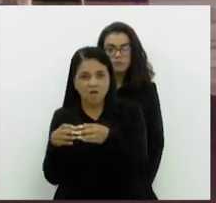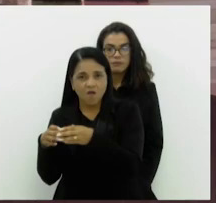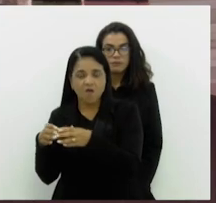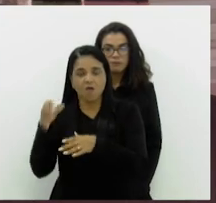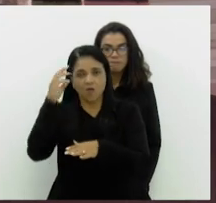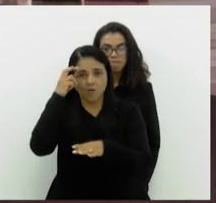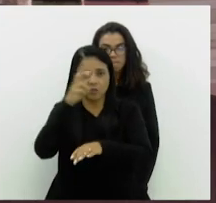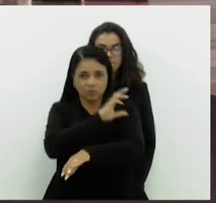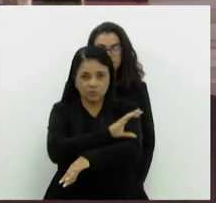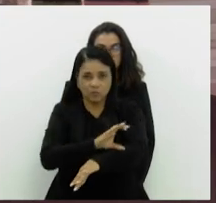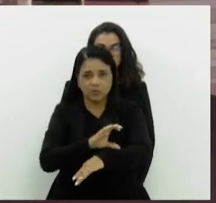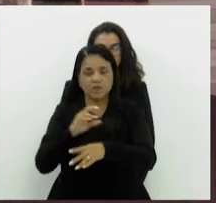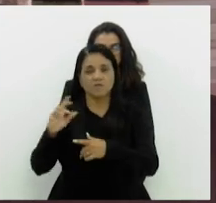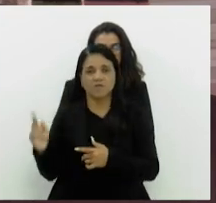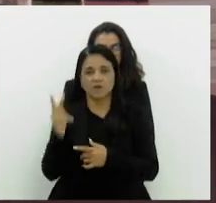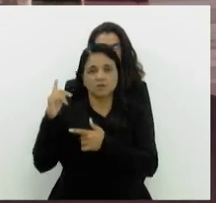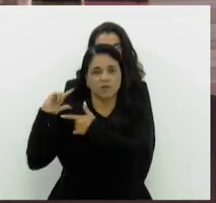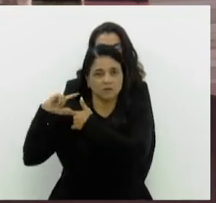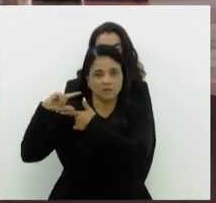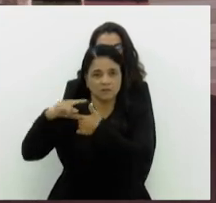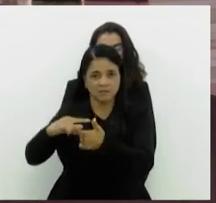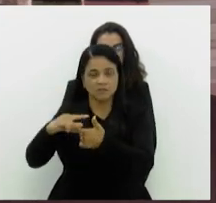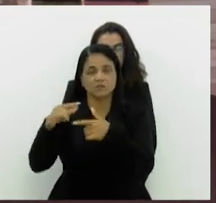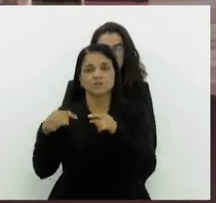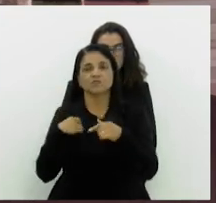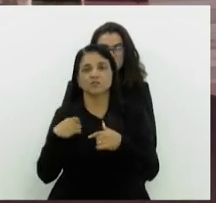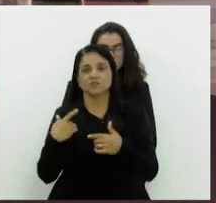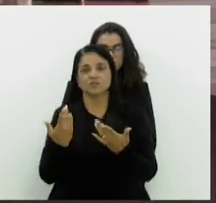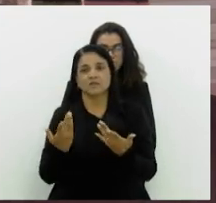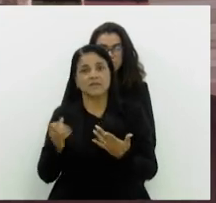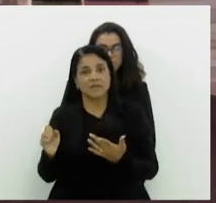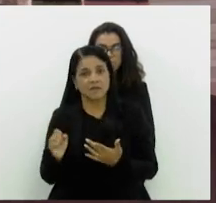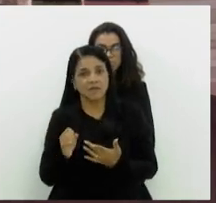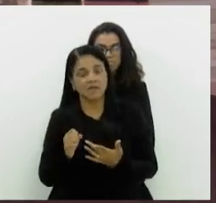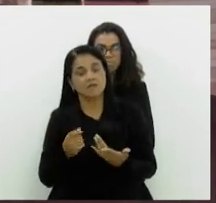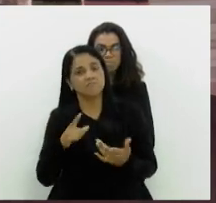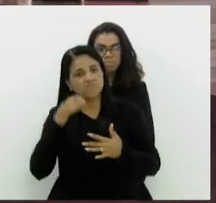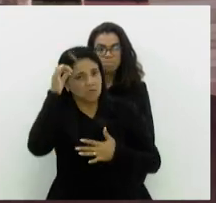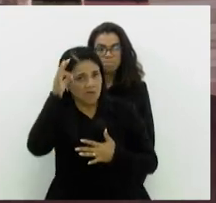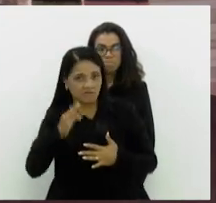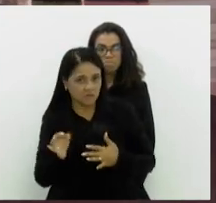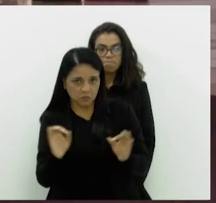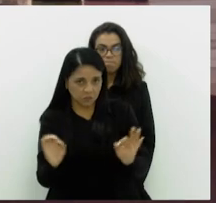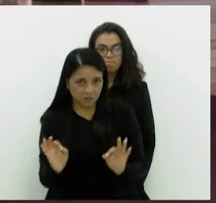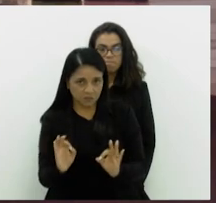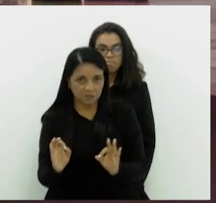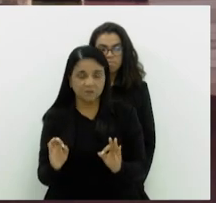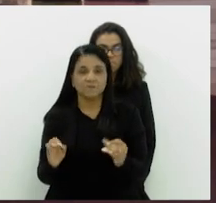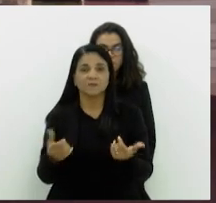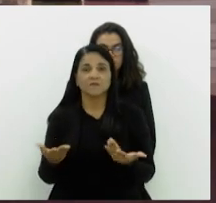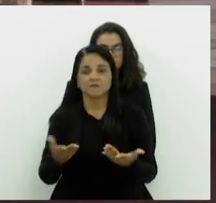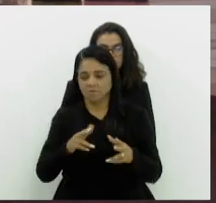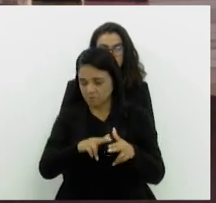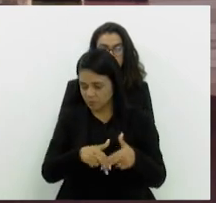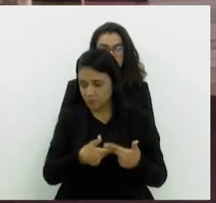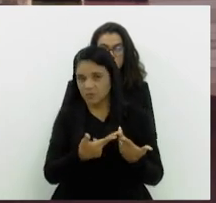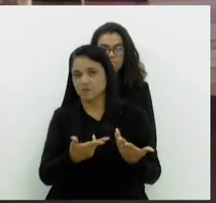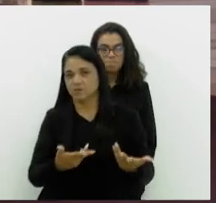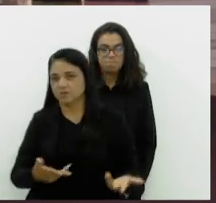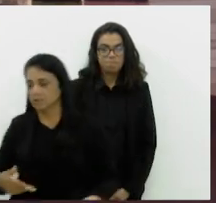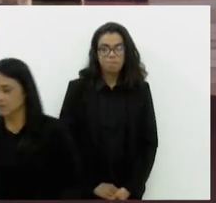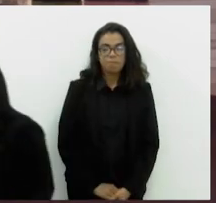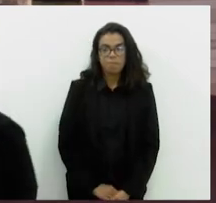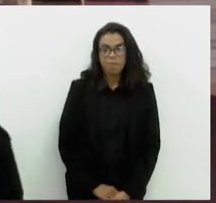valorizar as tradições que nos são caras e nem sempre compreendidas. Por tudo isso, me parece